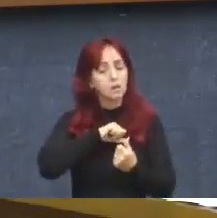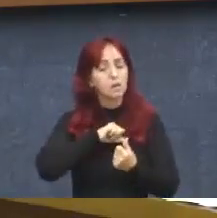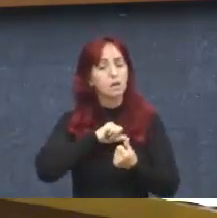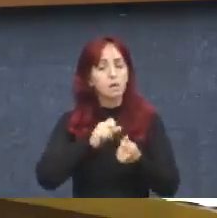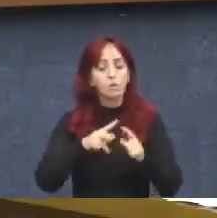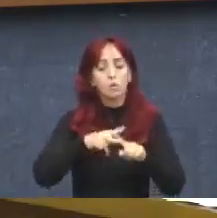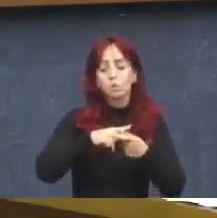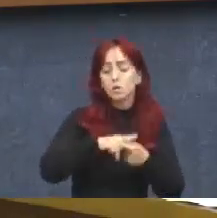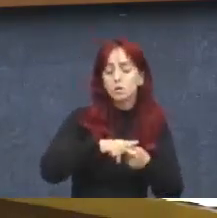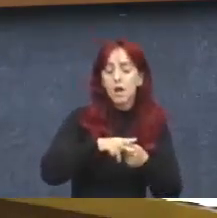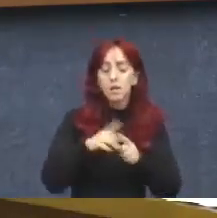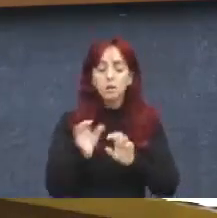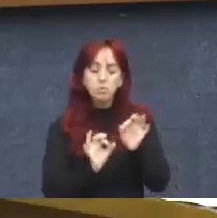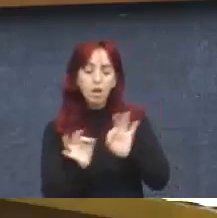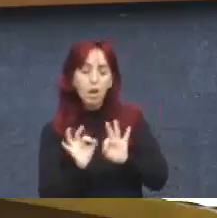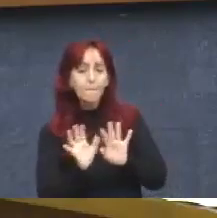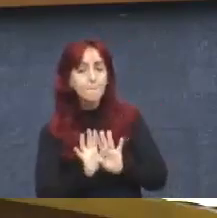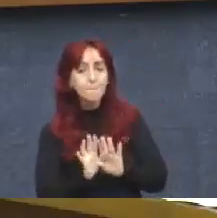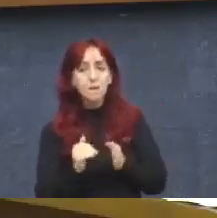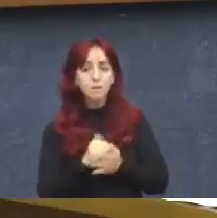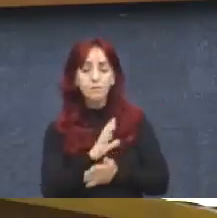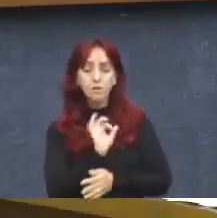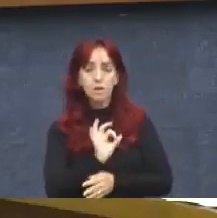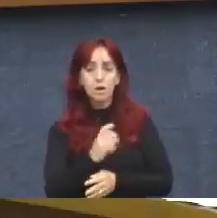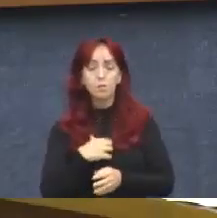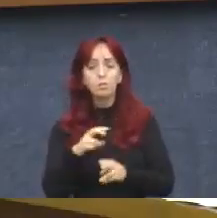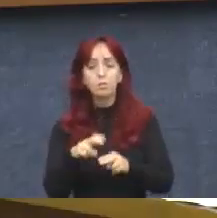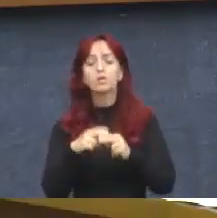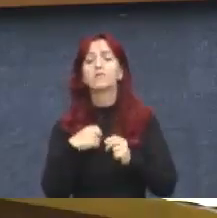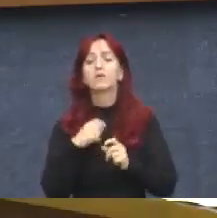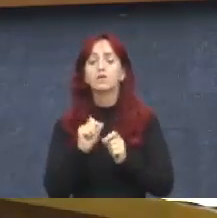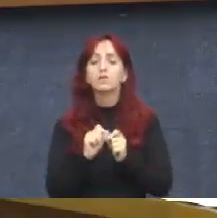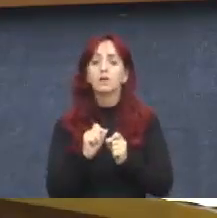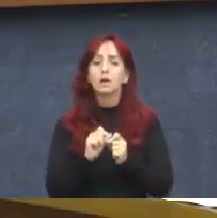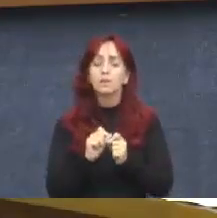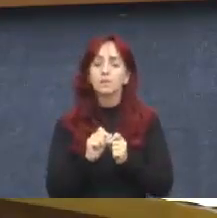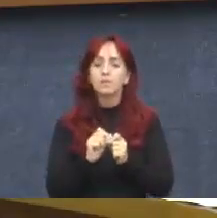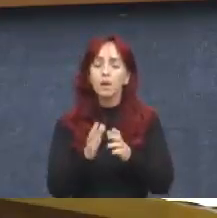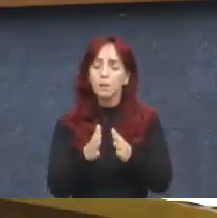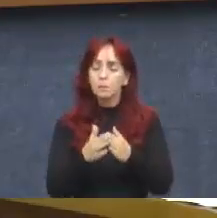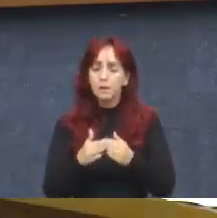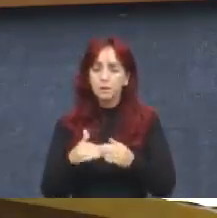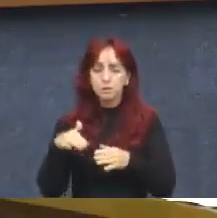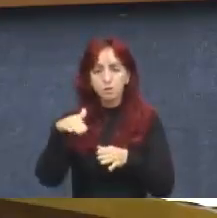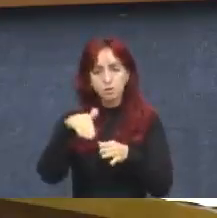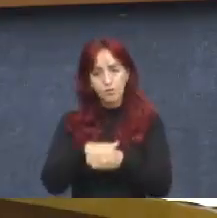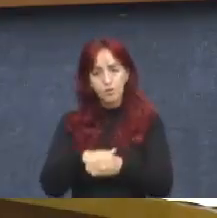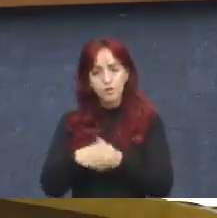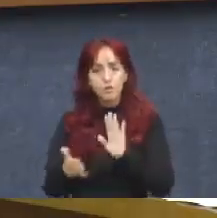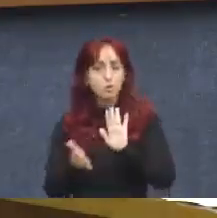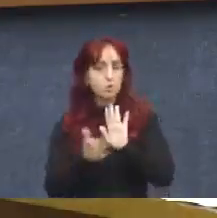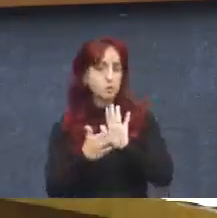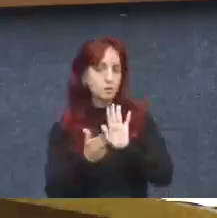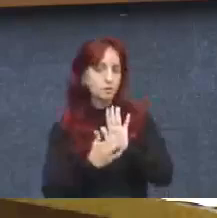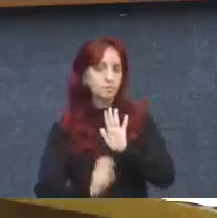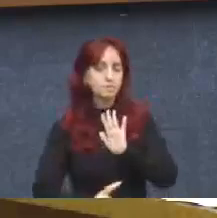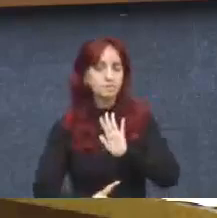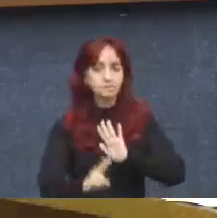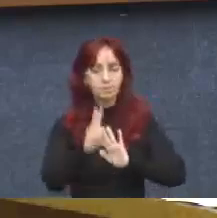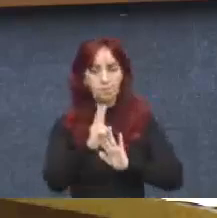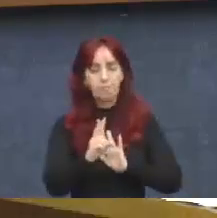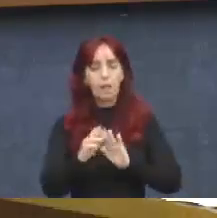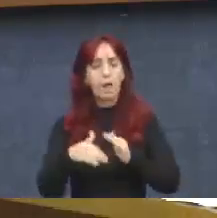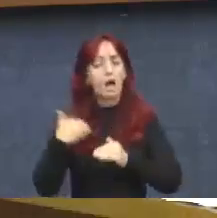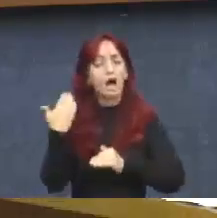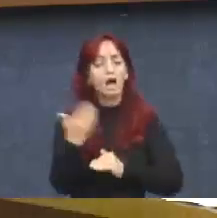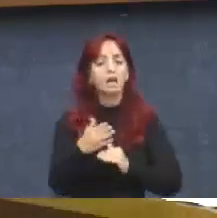não extinta. Por isso, a gente fez o pedido de votação em destaque para que seja mantida a Comissão de Participação Popular, além da aprovação desse